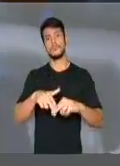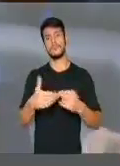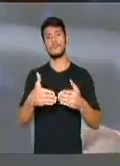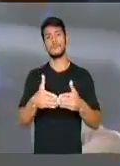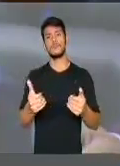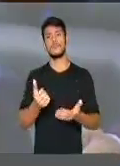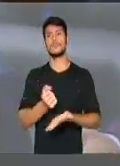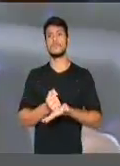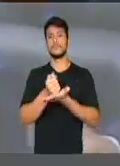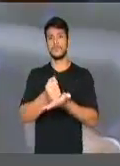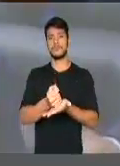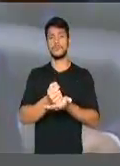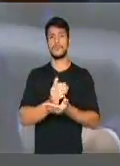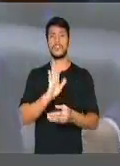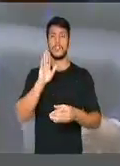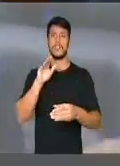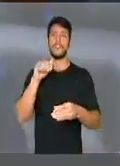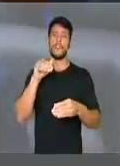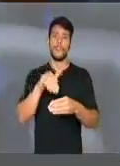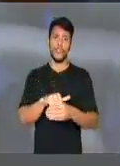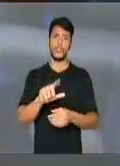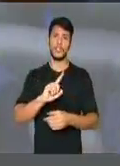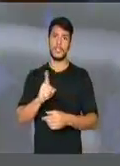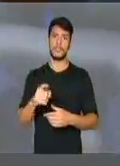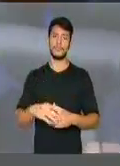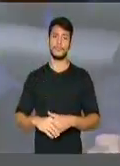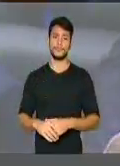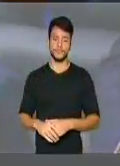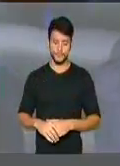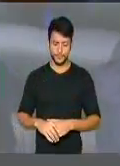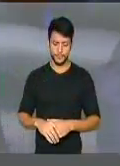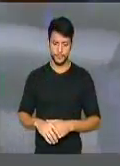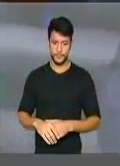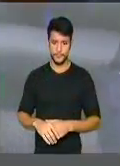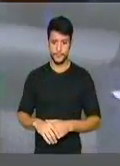peço o apoio dos colegas para que a gente apoie o texto do relator. Solidariedade.